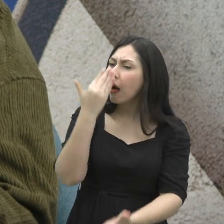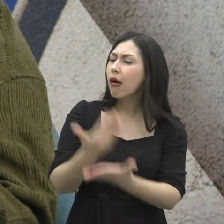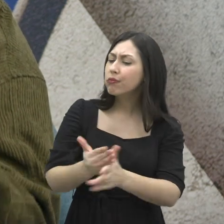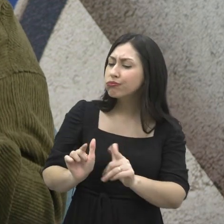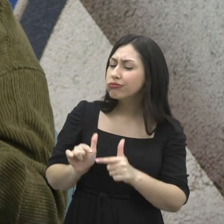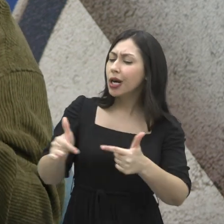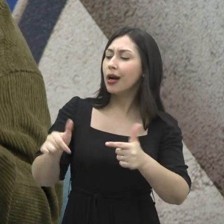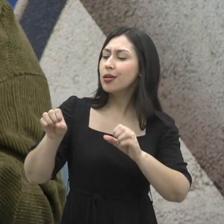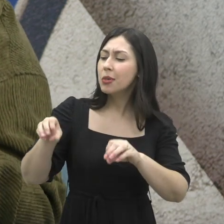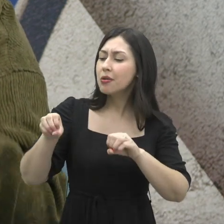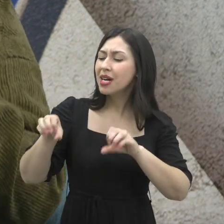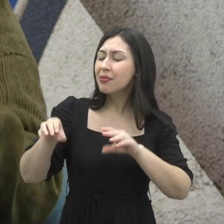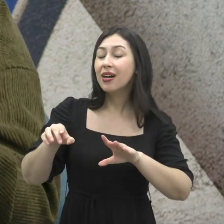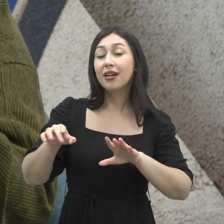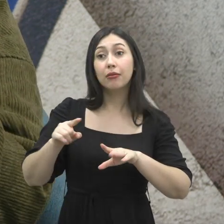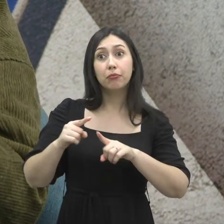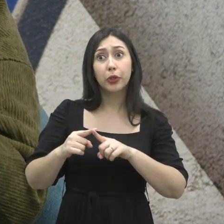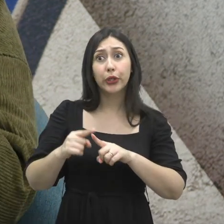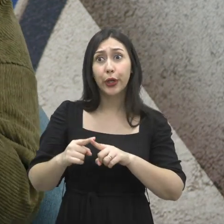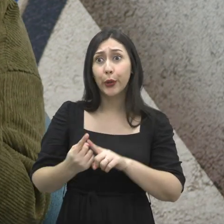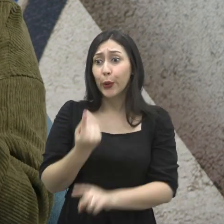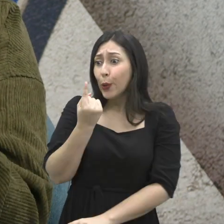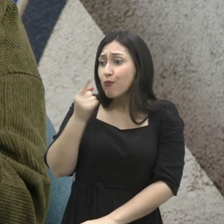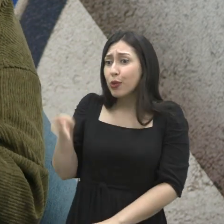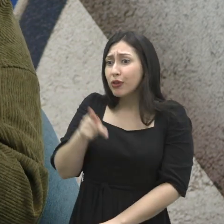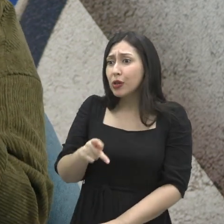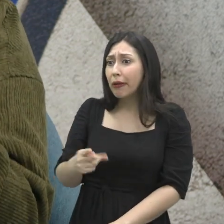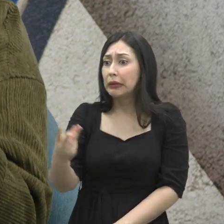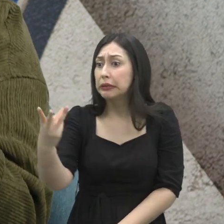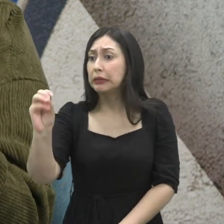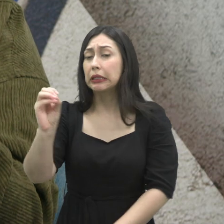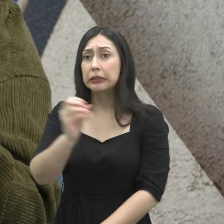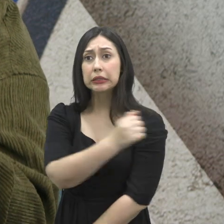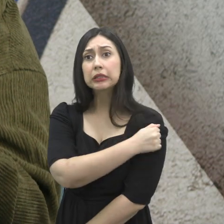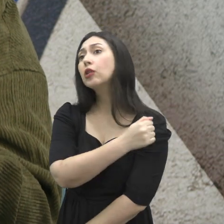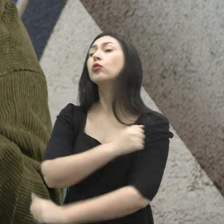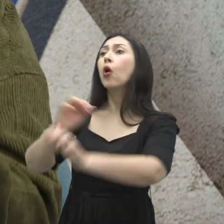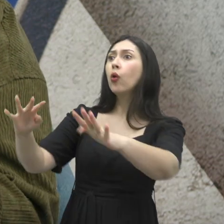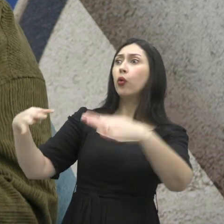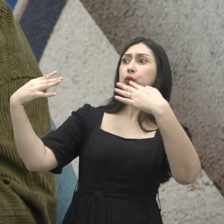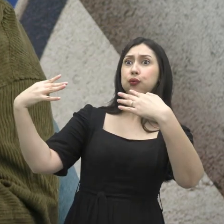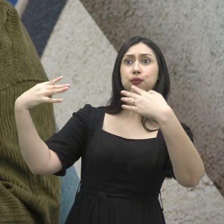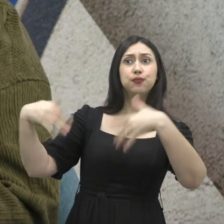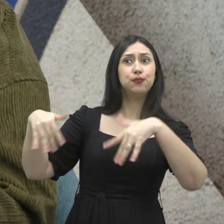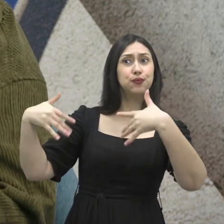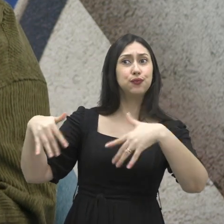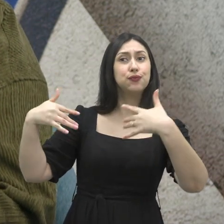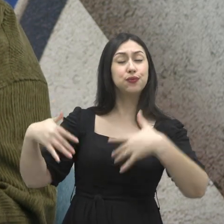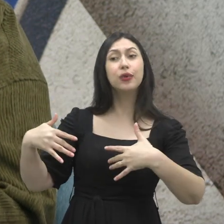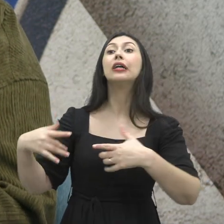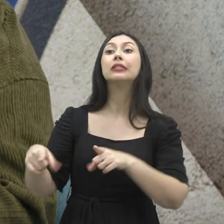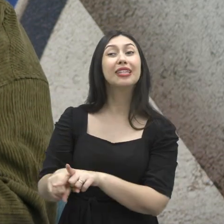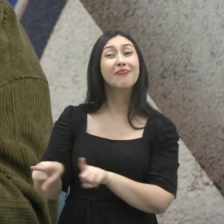de aula. Porque se você pensar, é 1 contra 30, contra 35. É muita gente, né? É bastante gente que a gente encontra, principalmente